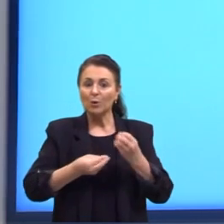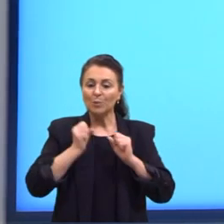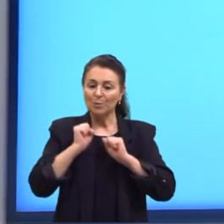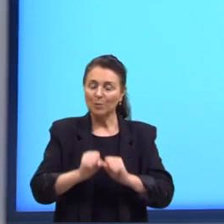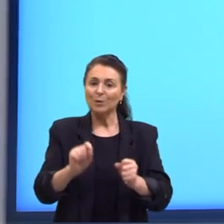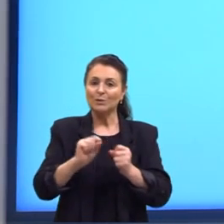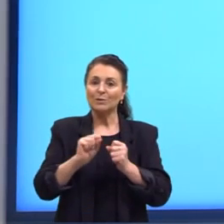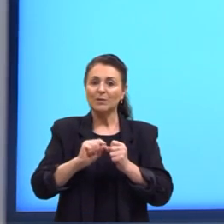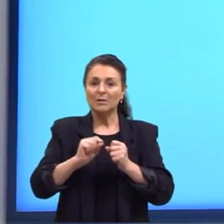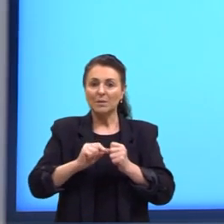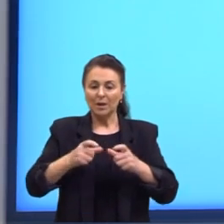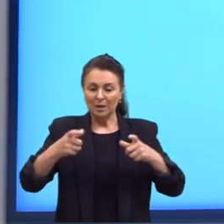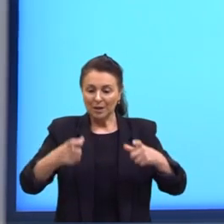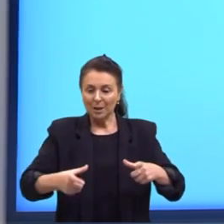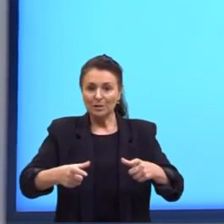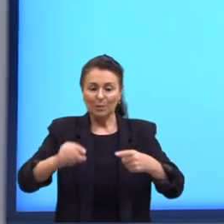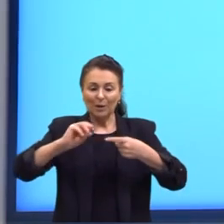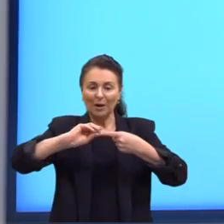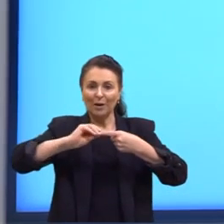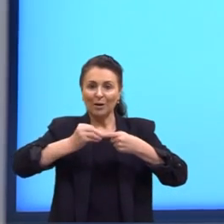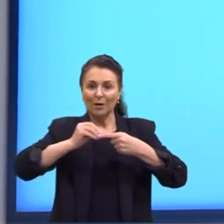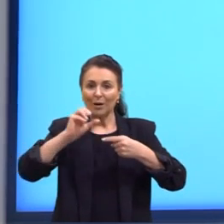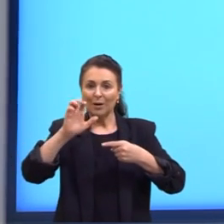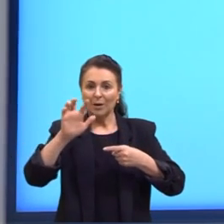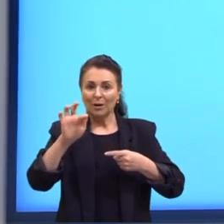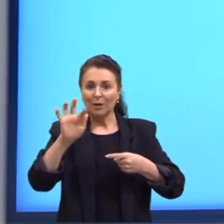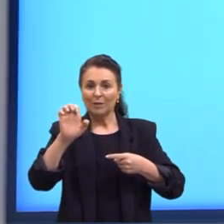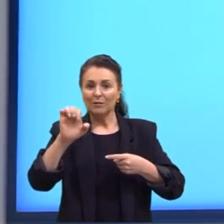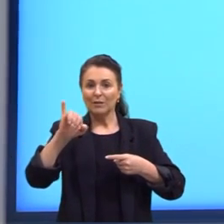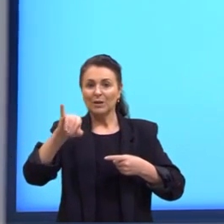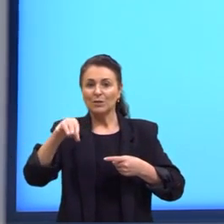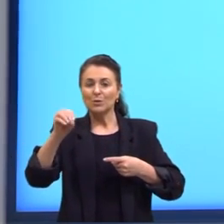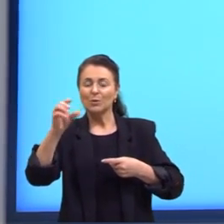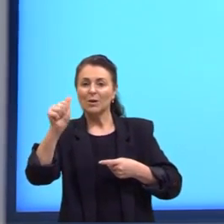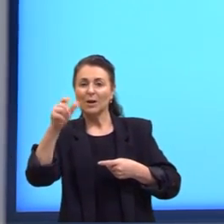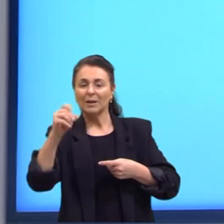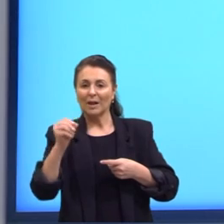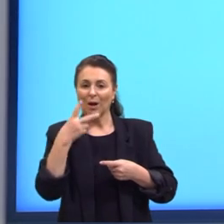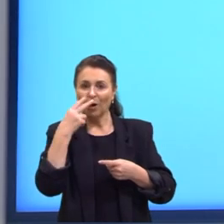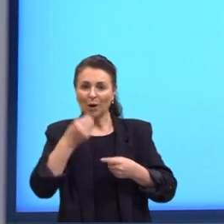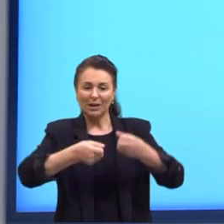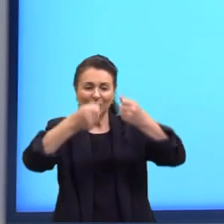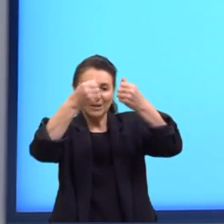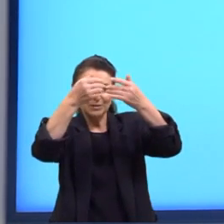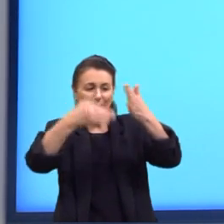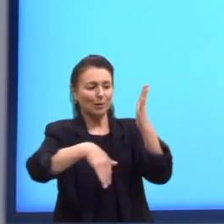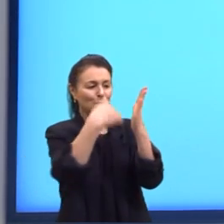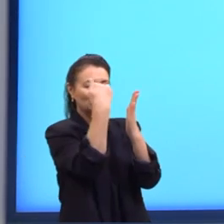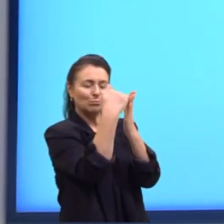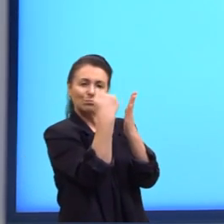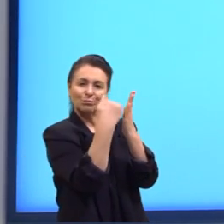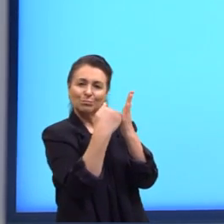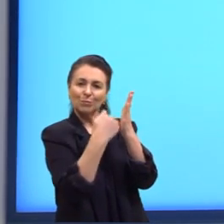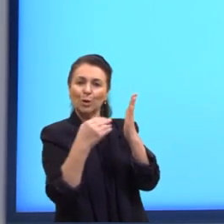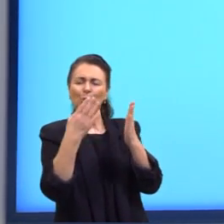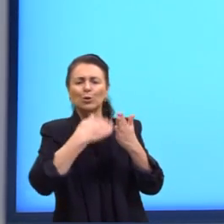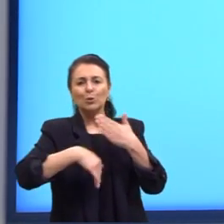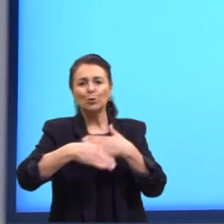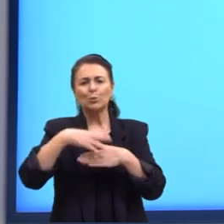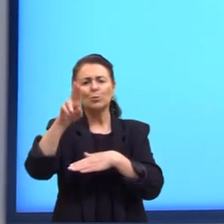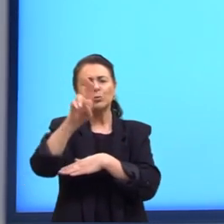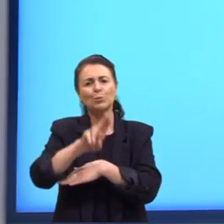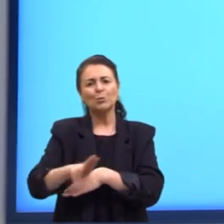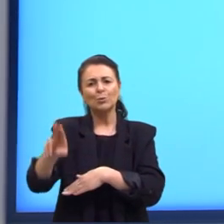uma feijoada né olha aqui por exemplo arroz branco farofa Malagueta laranja Bahia joga o